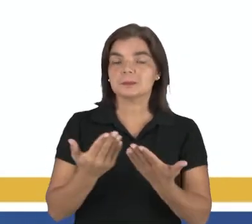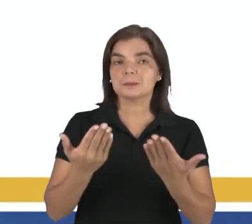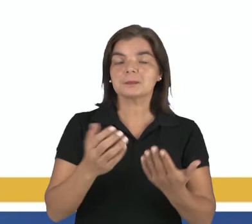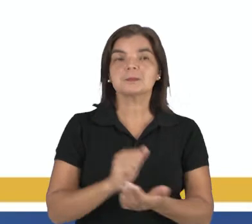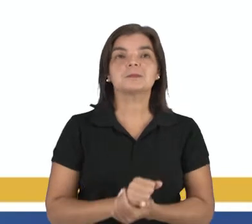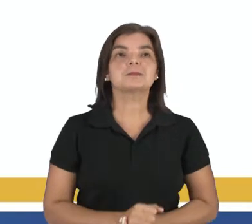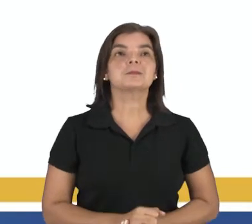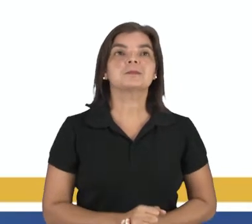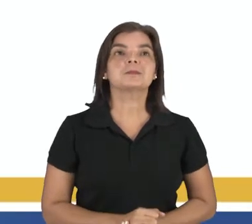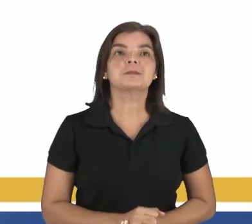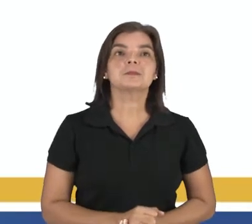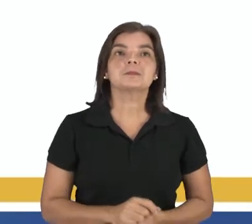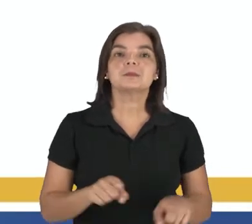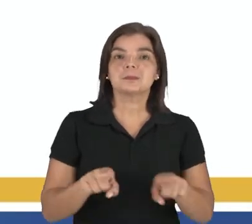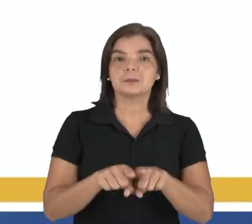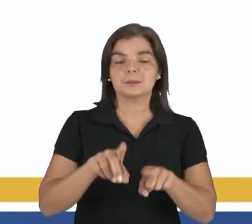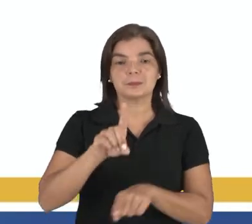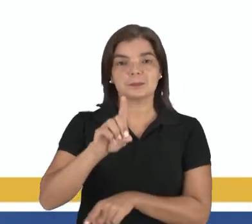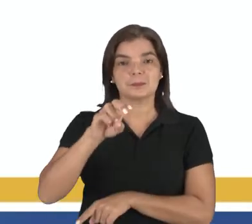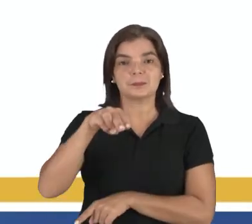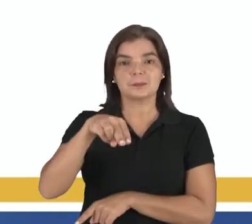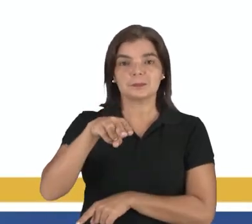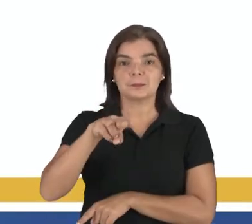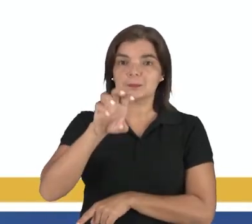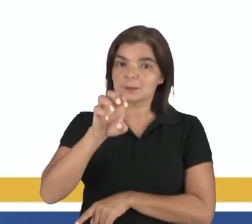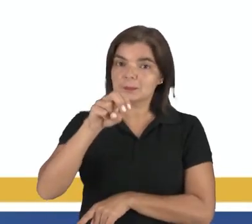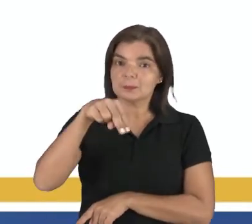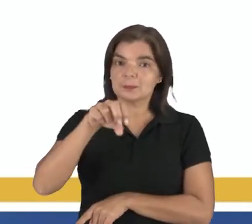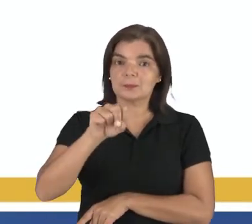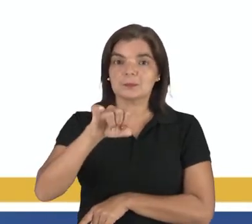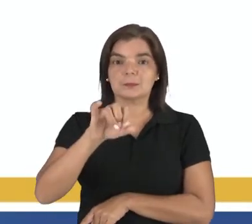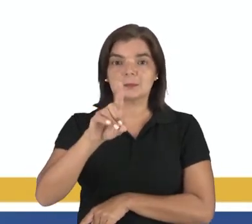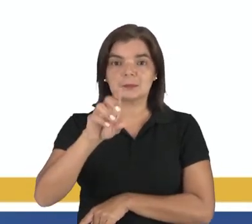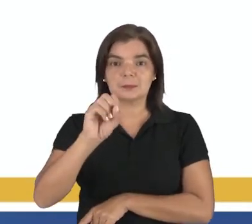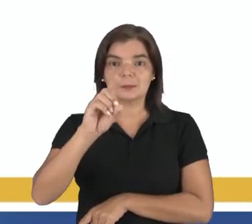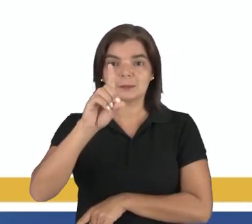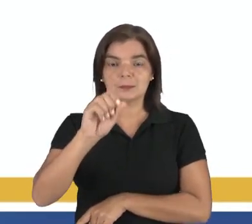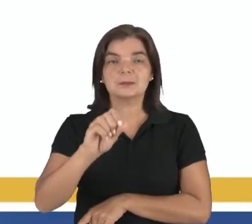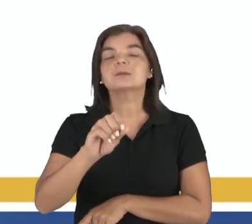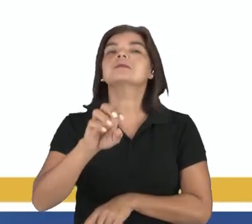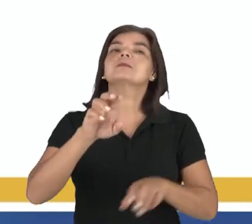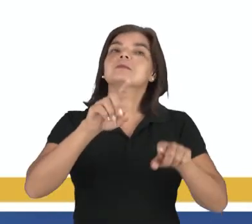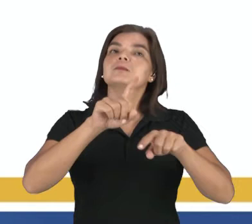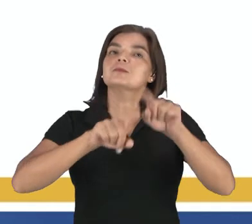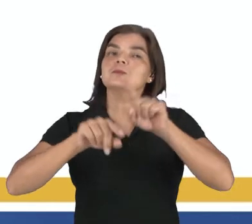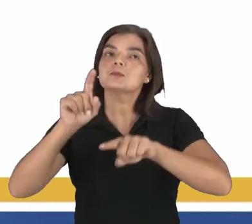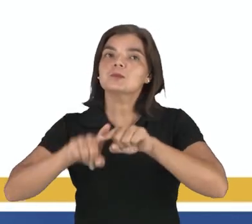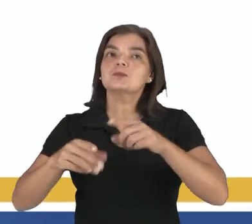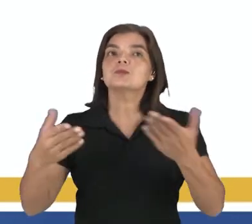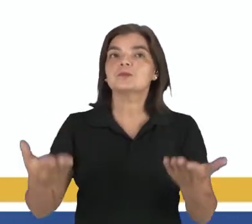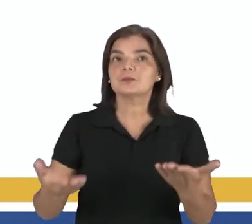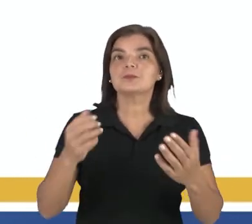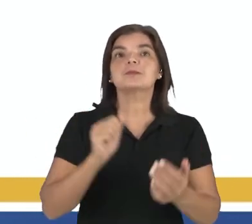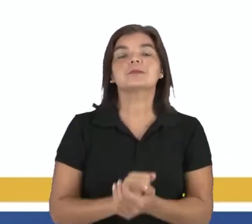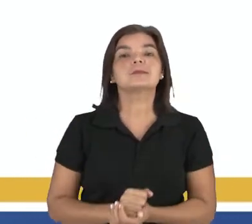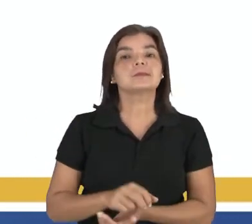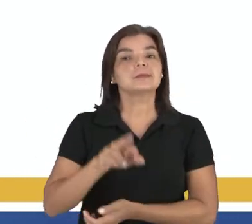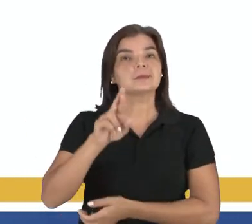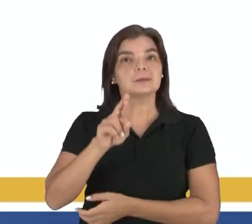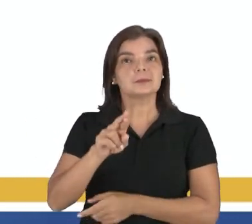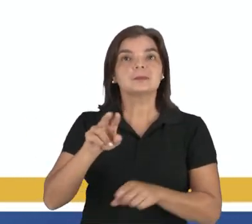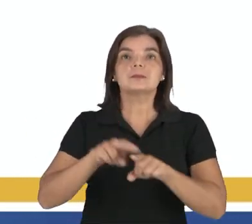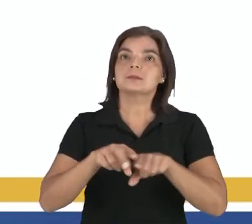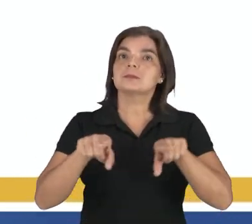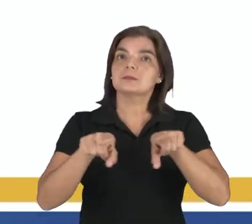mais uma razão especial, que é a chamada densidade de um material. A densidade de um material é